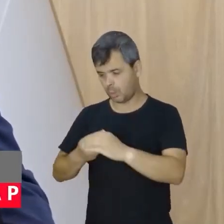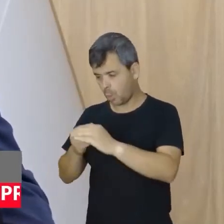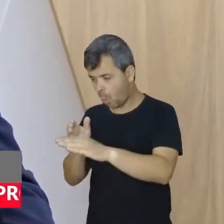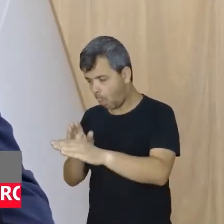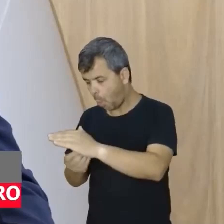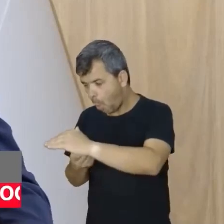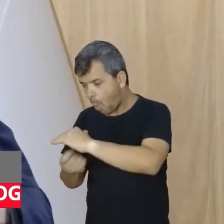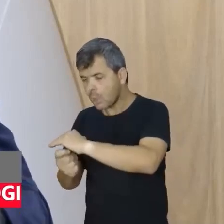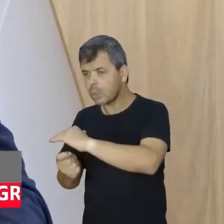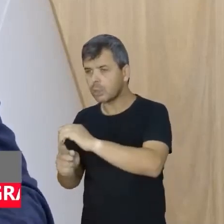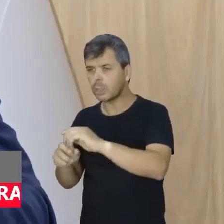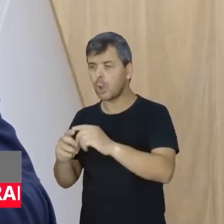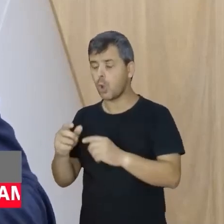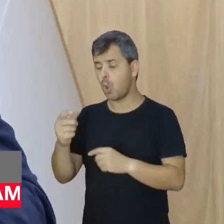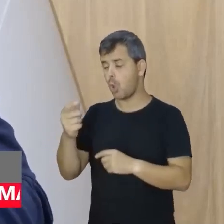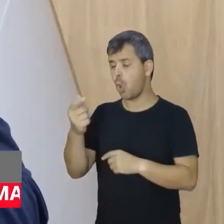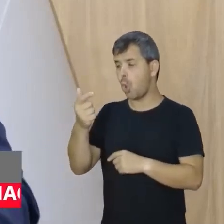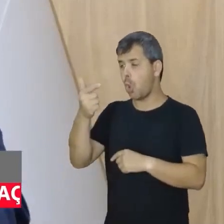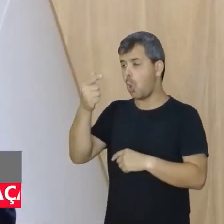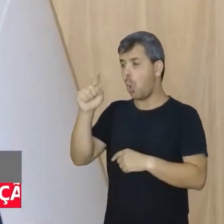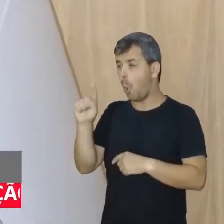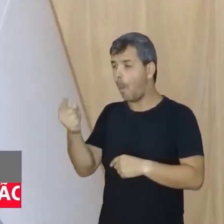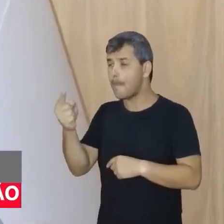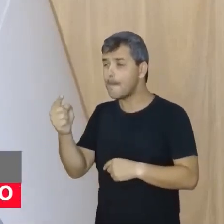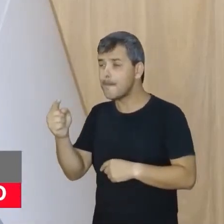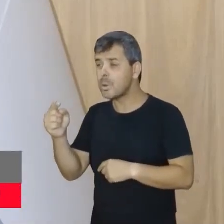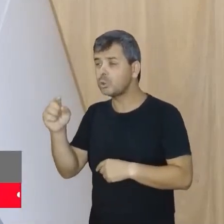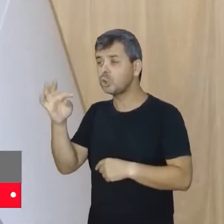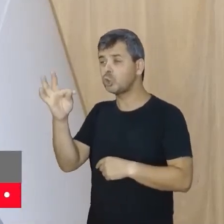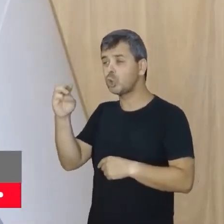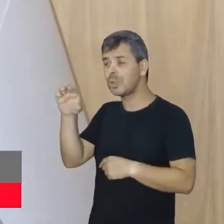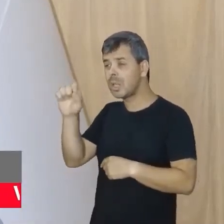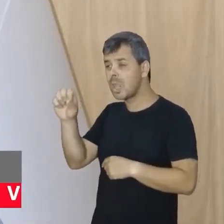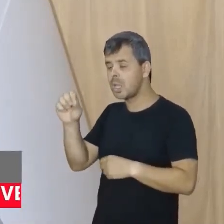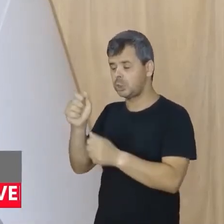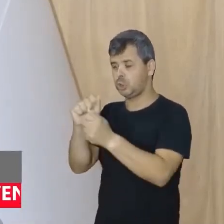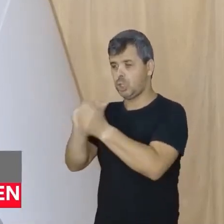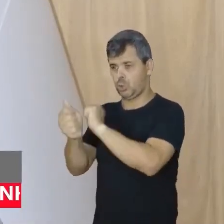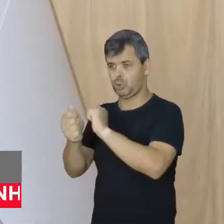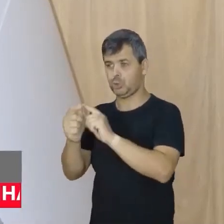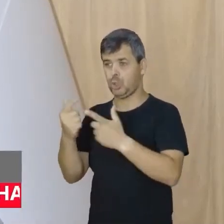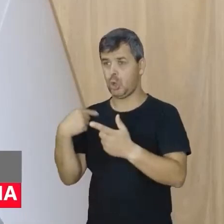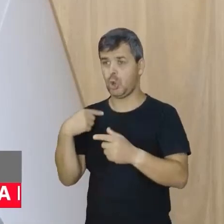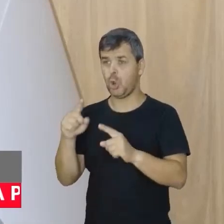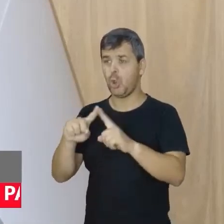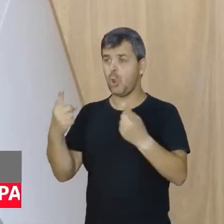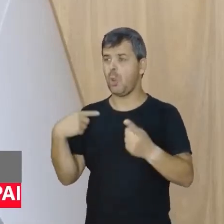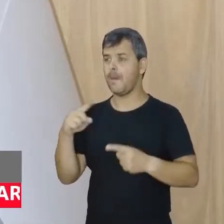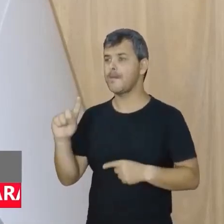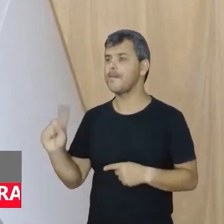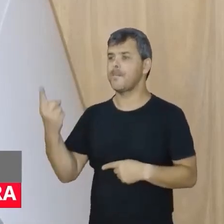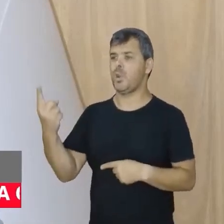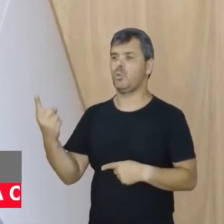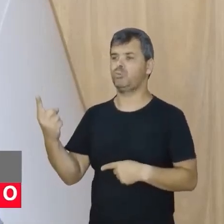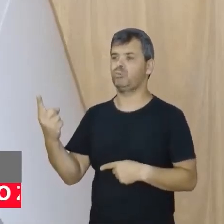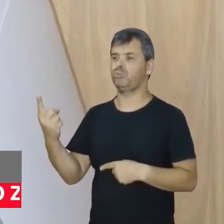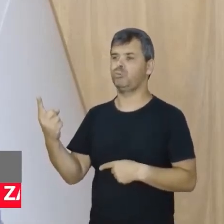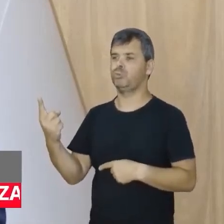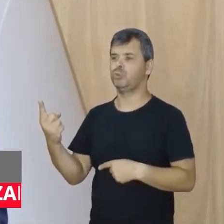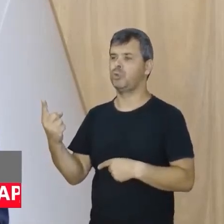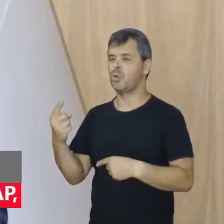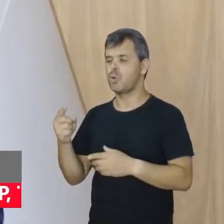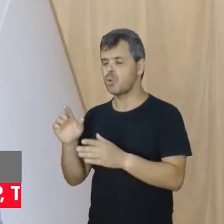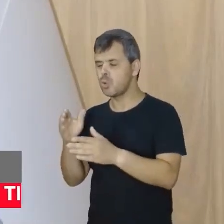da Conab 1 milhão de toneladas de arroz em estoque. Nós terminamos o ano passado apenas com 1.000 toneladas de arroz. Assim